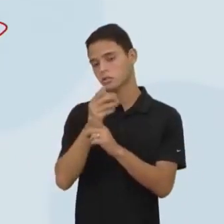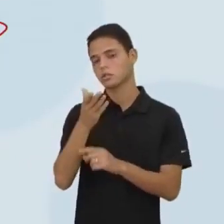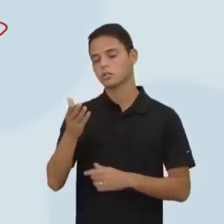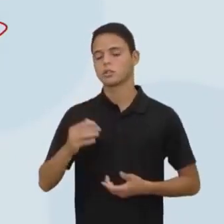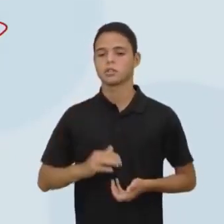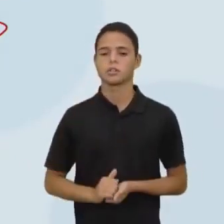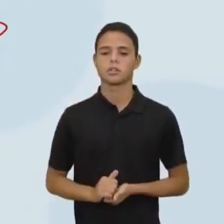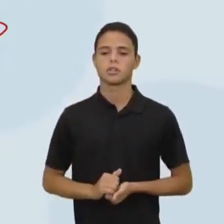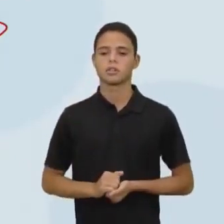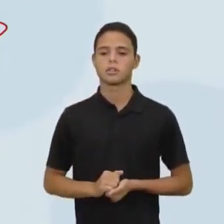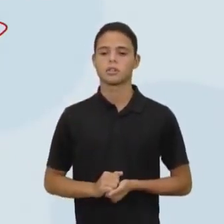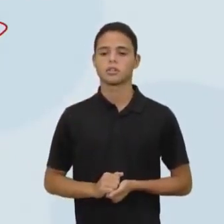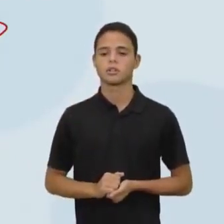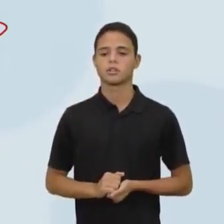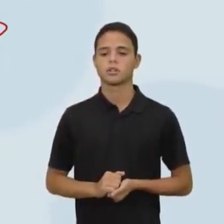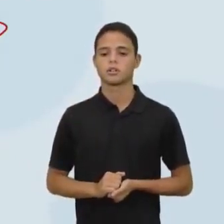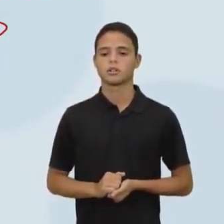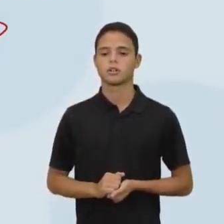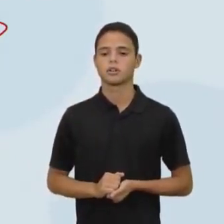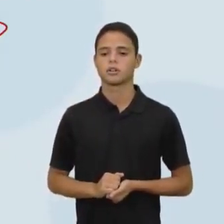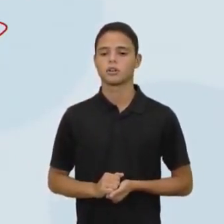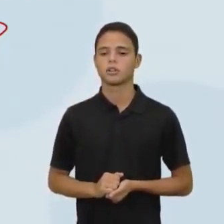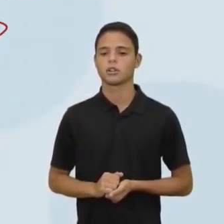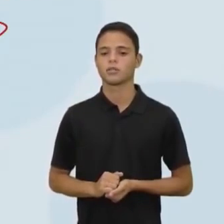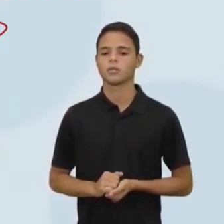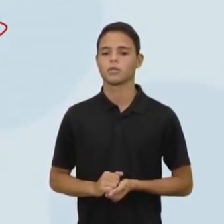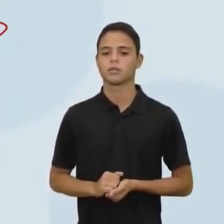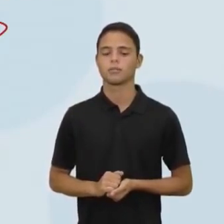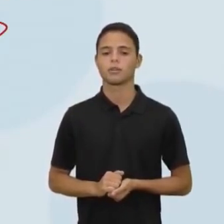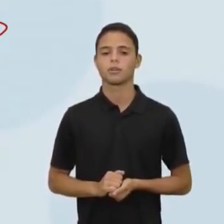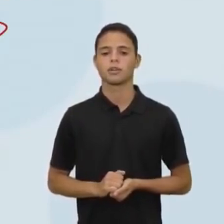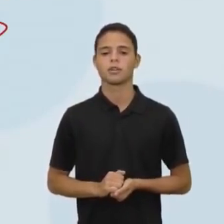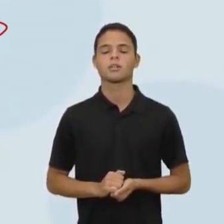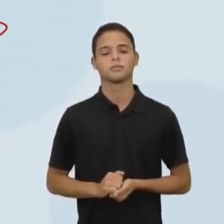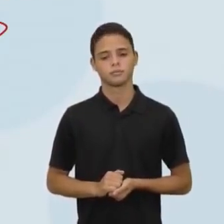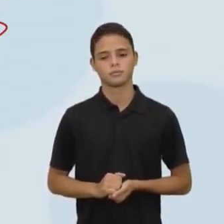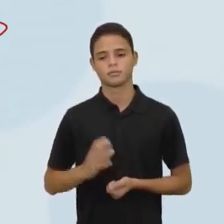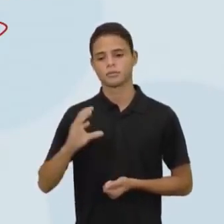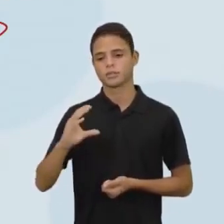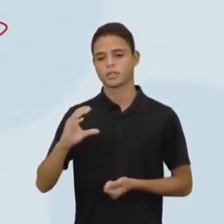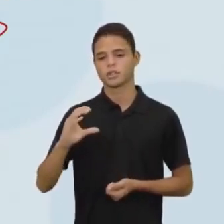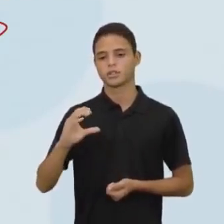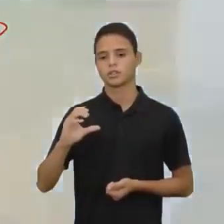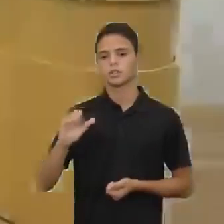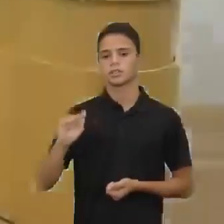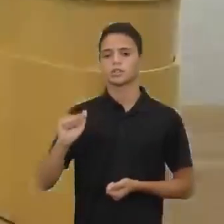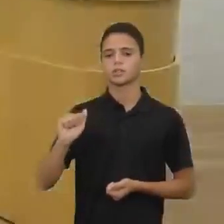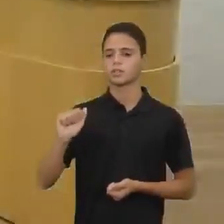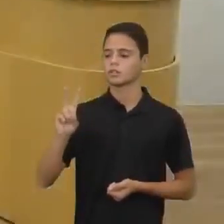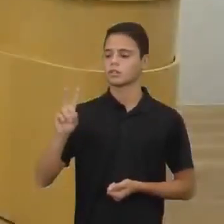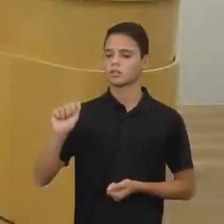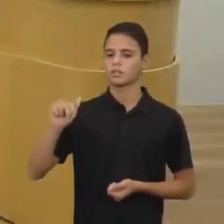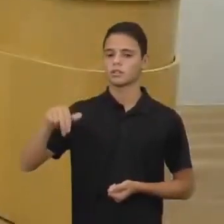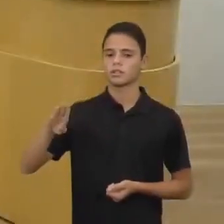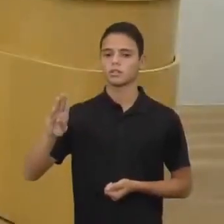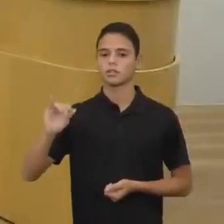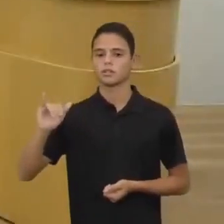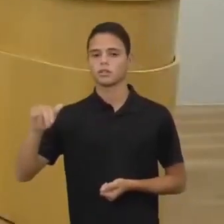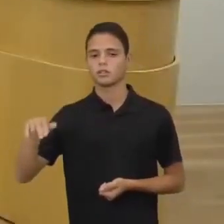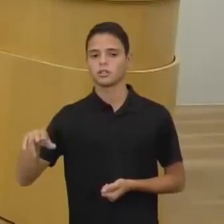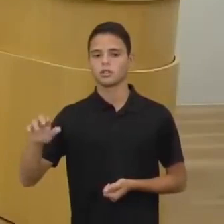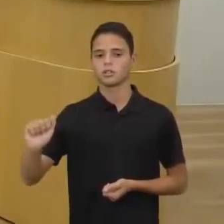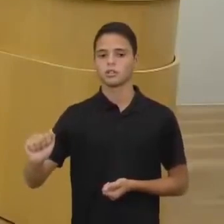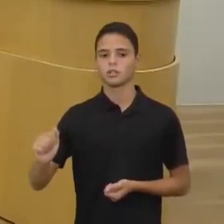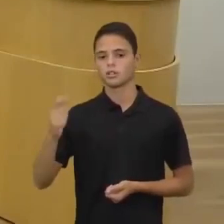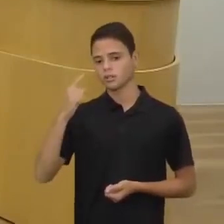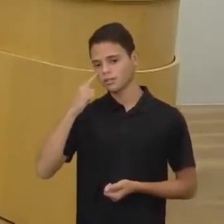Então, vamos finalizar a aula. Opa! Prazer. Vamos finalizar a aula